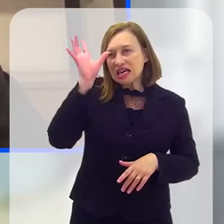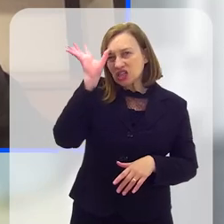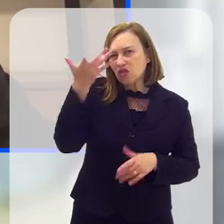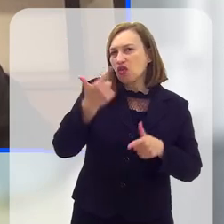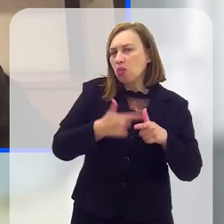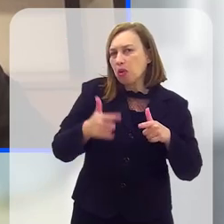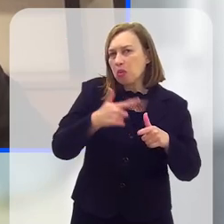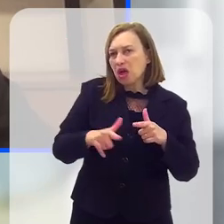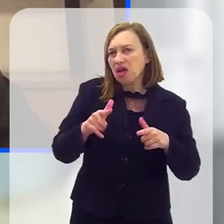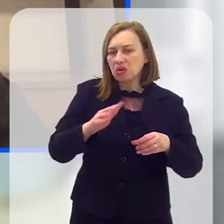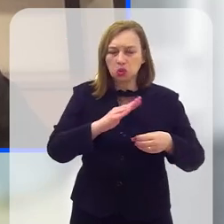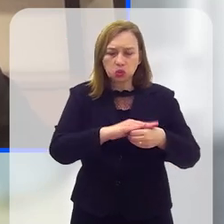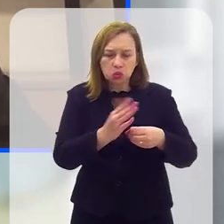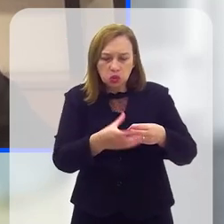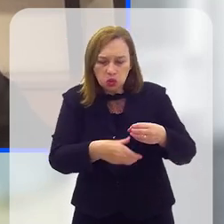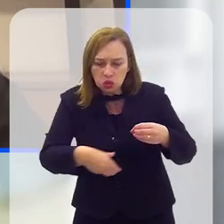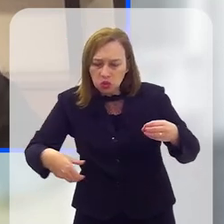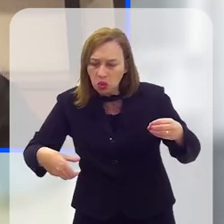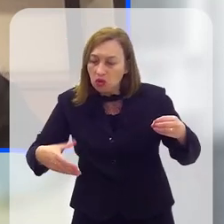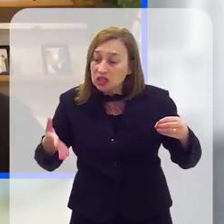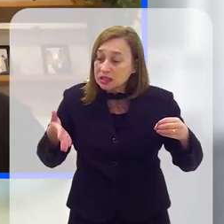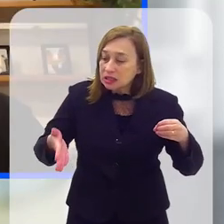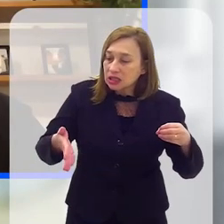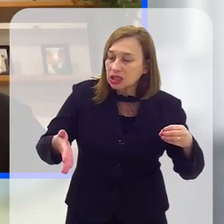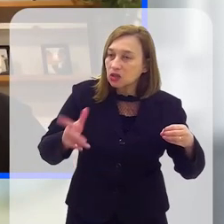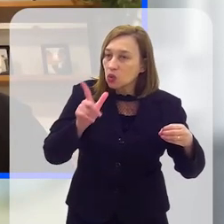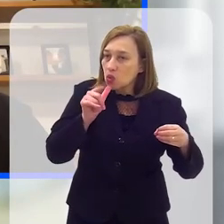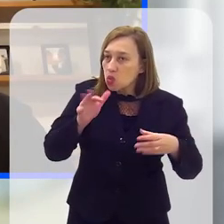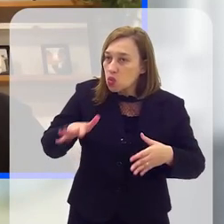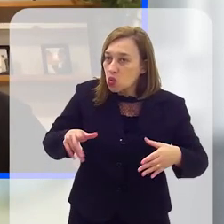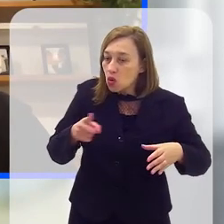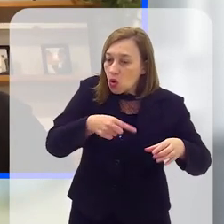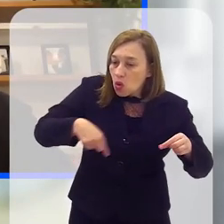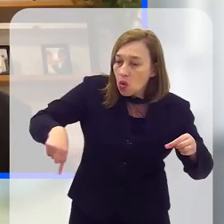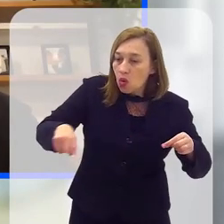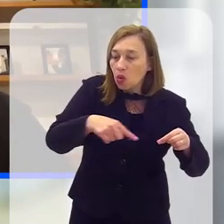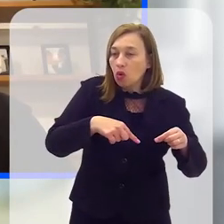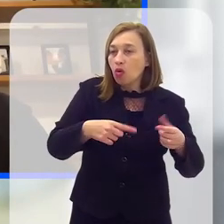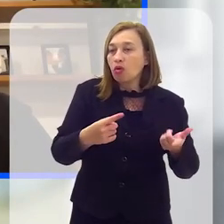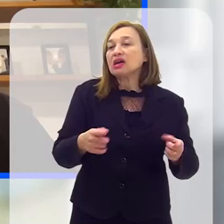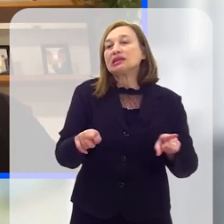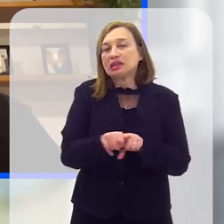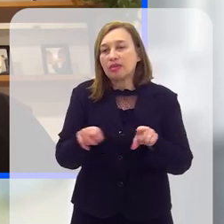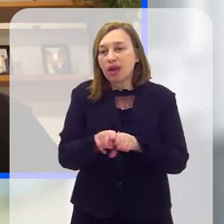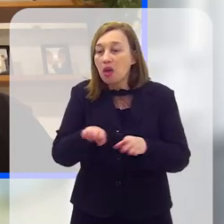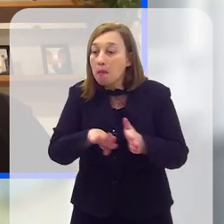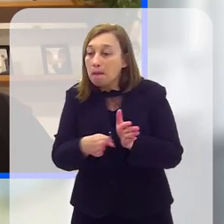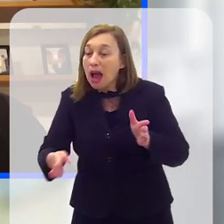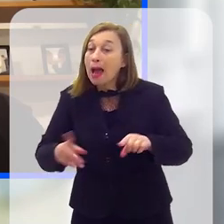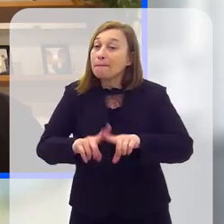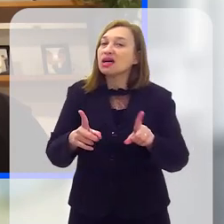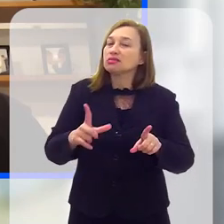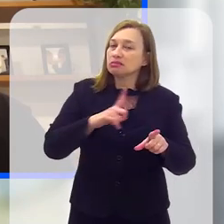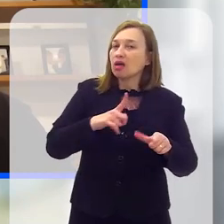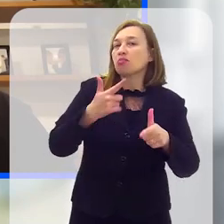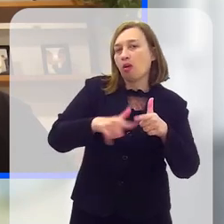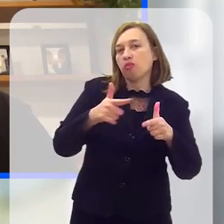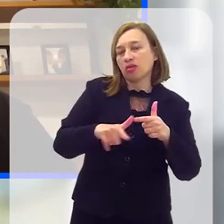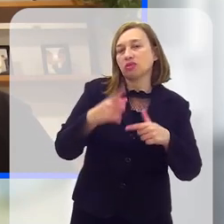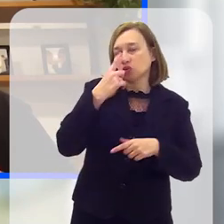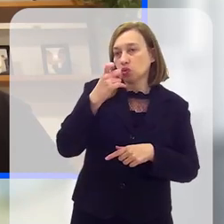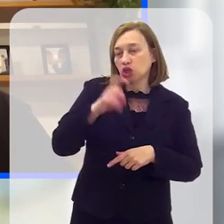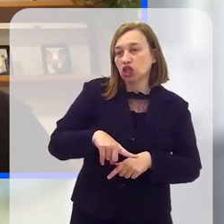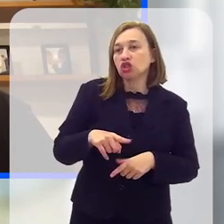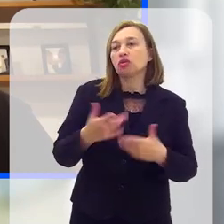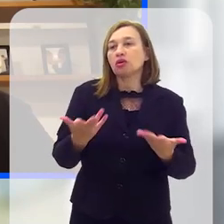um problema dos esgotos indo para os mares e lagoas, mas ainda tem o problema dos lixos, né? Se você vai,